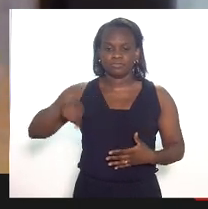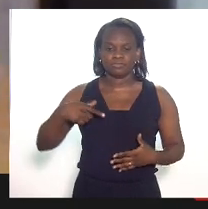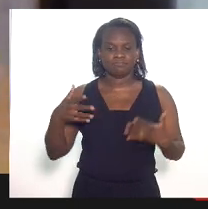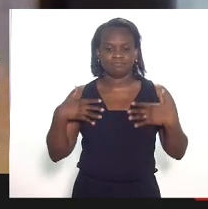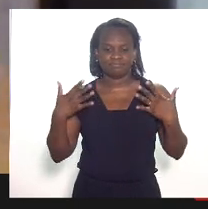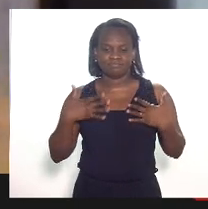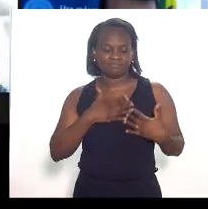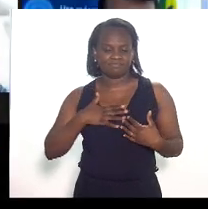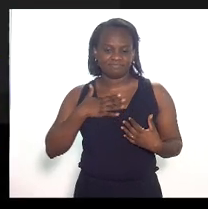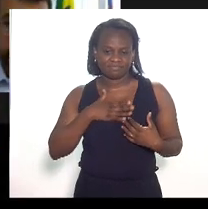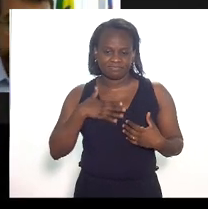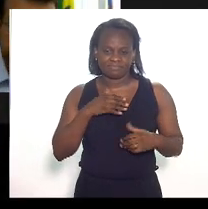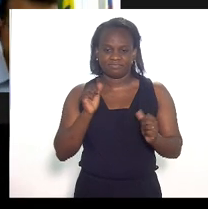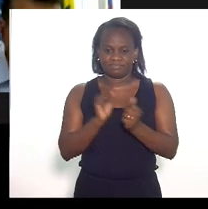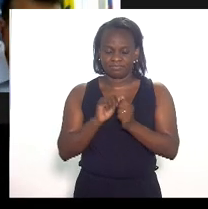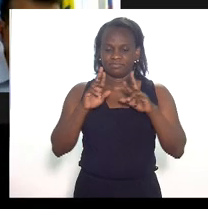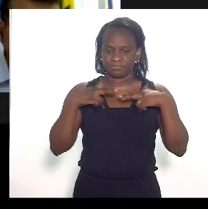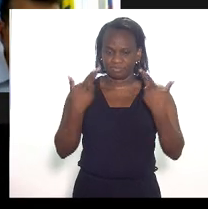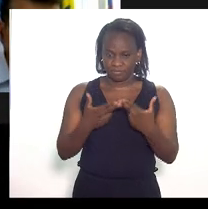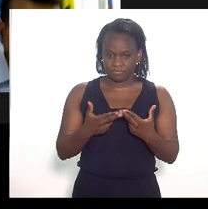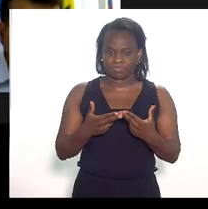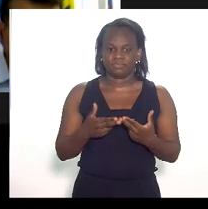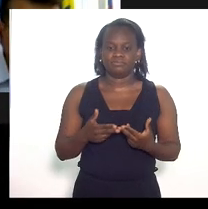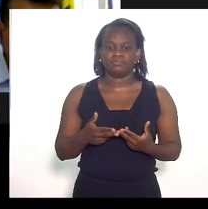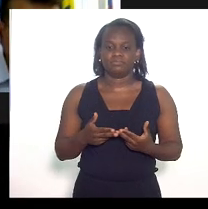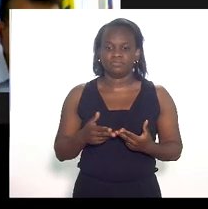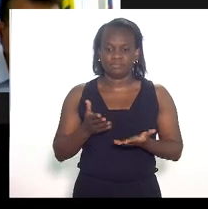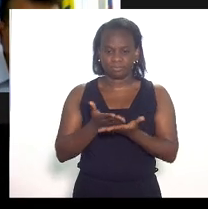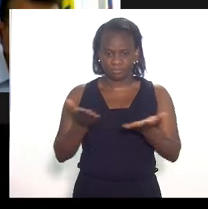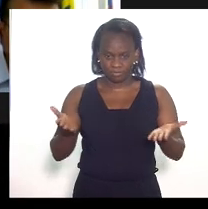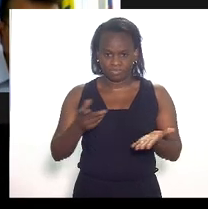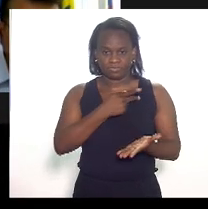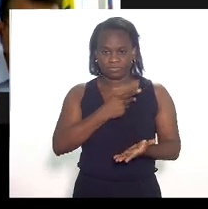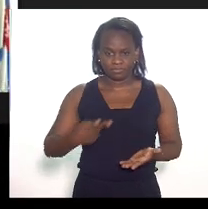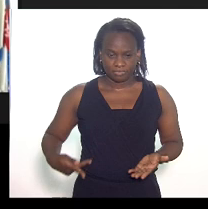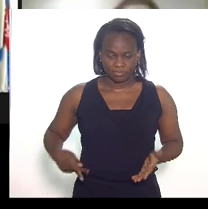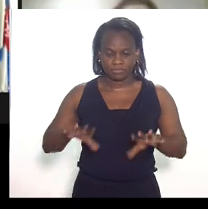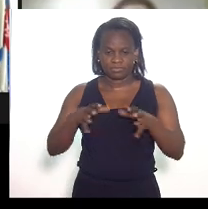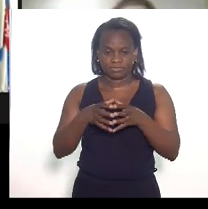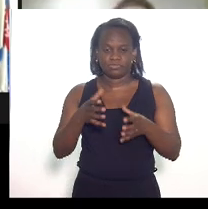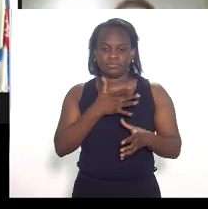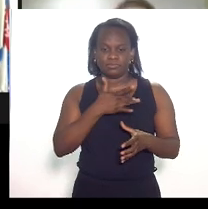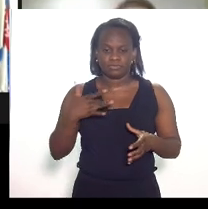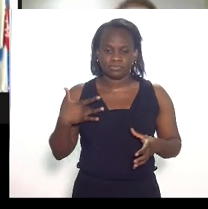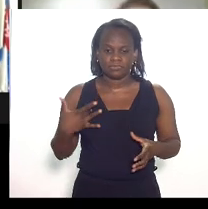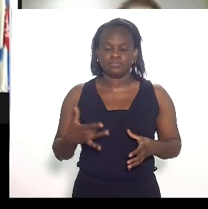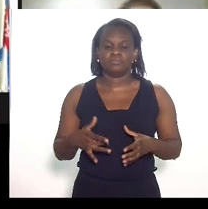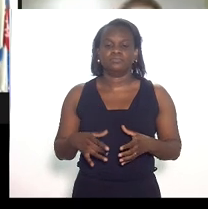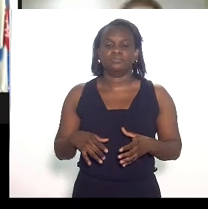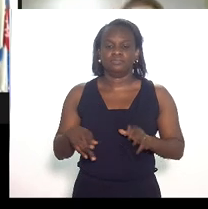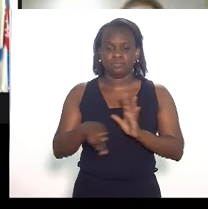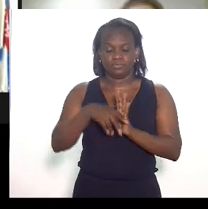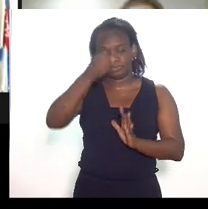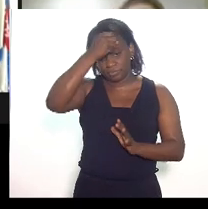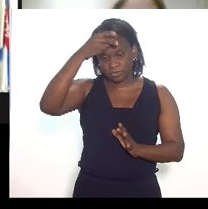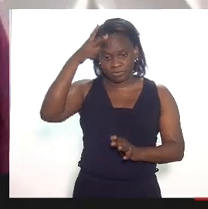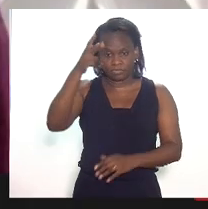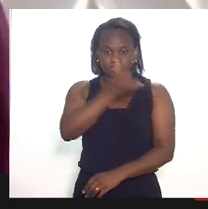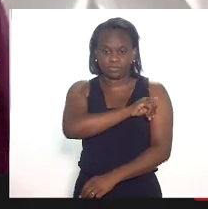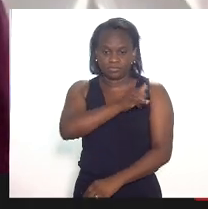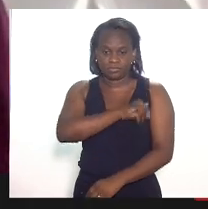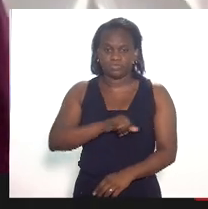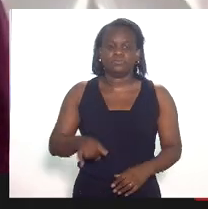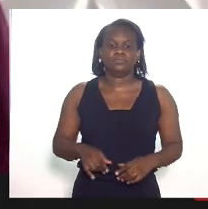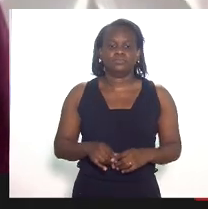de compartilhar essa audiência pública com a presidenta da Comissão de Saúde do município do Rio de Janeiro,